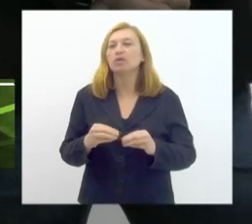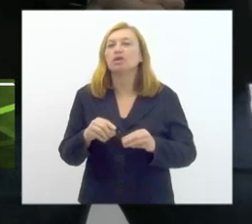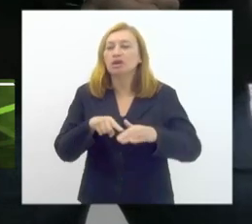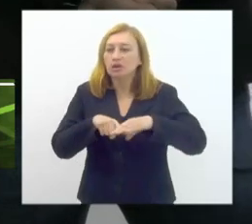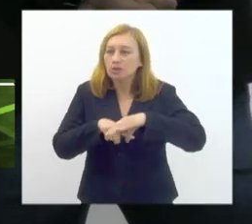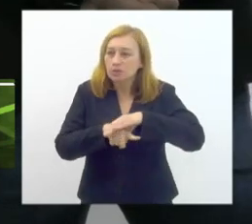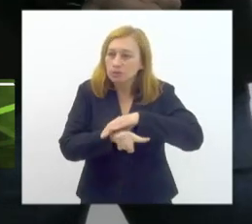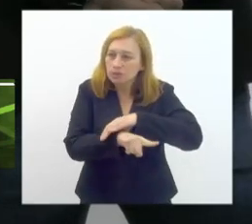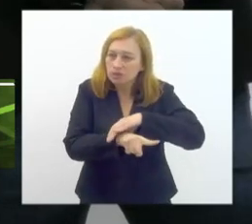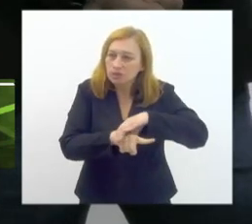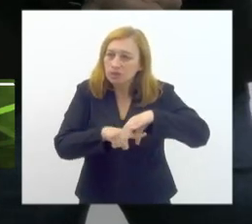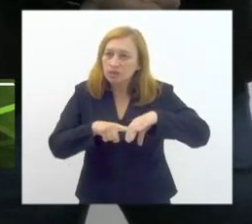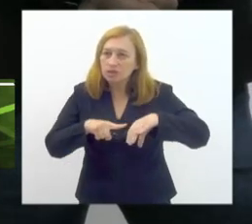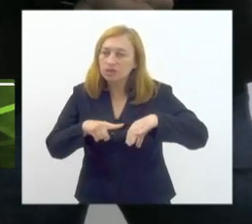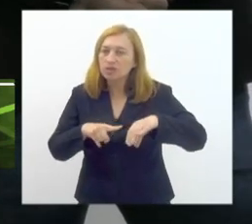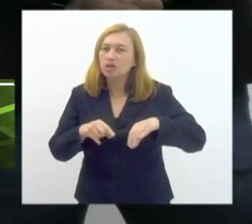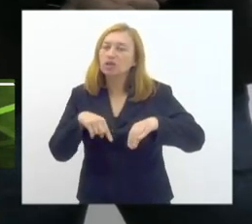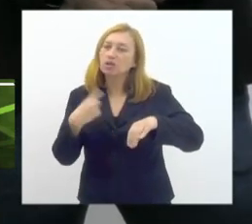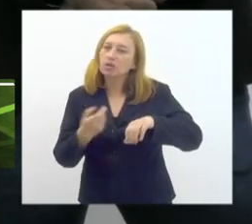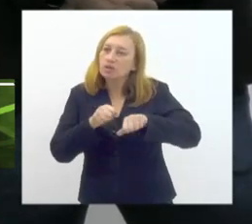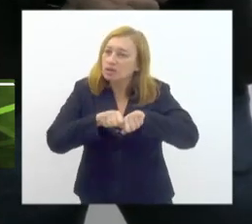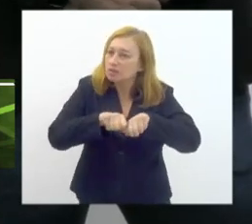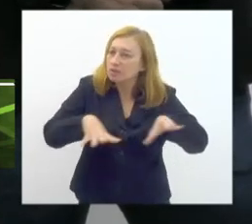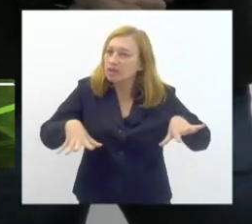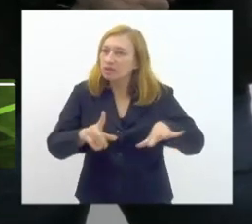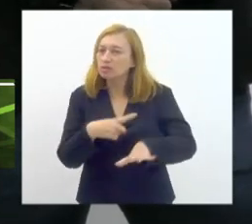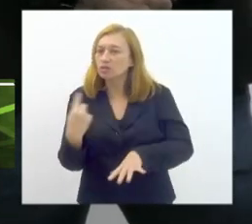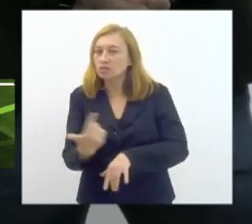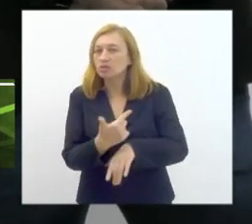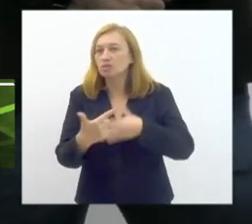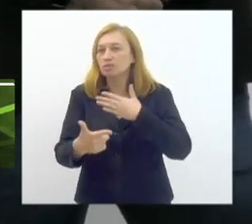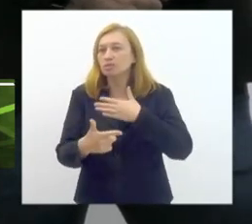ressonância, e estamos ampliando também o nosso quadro